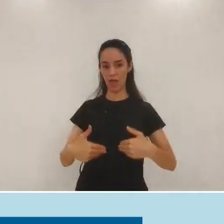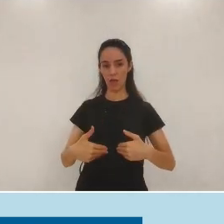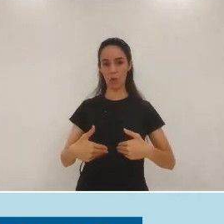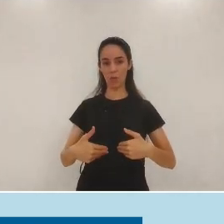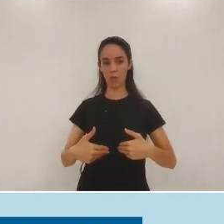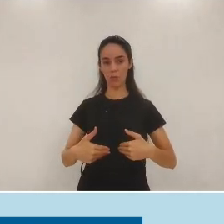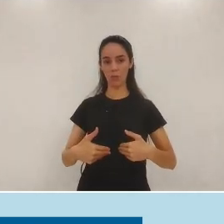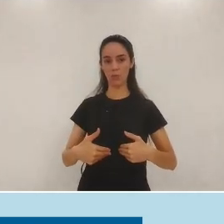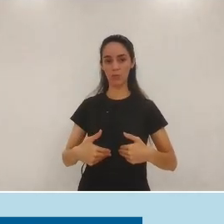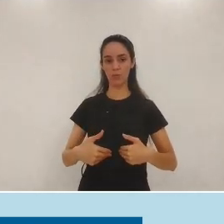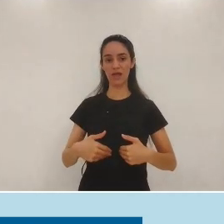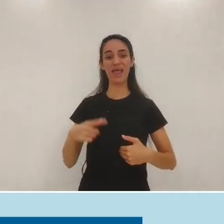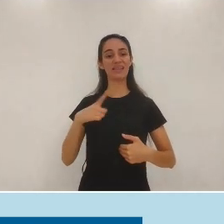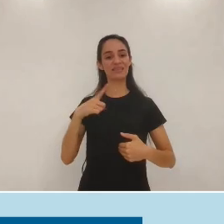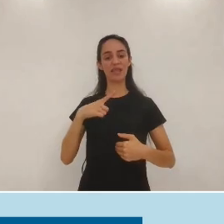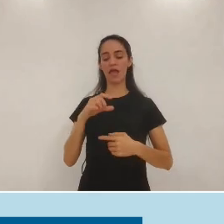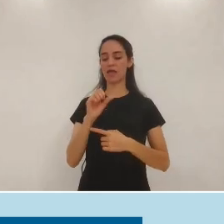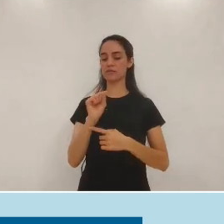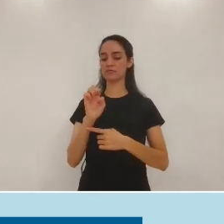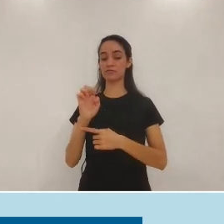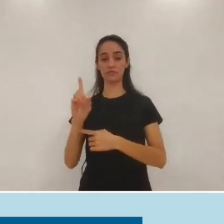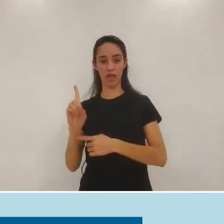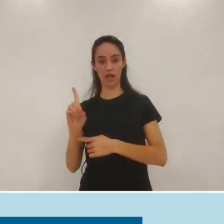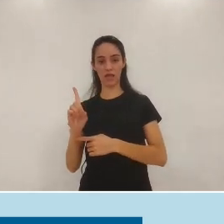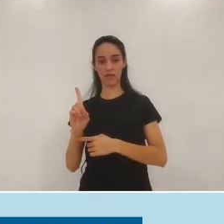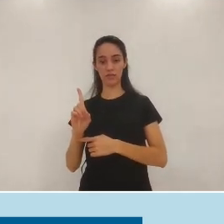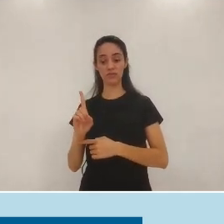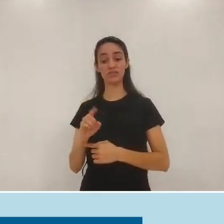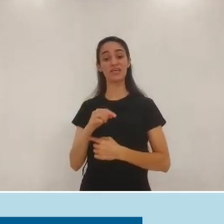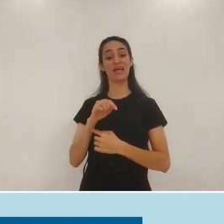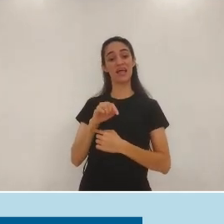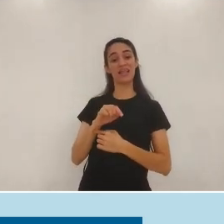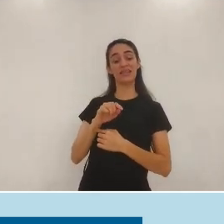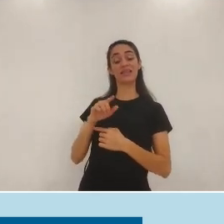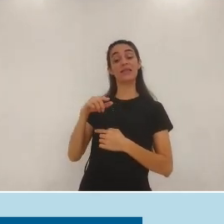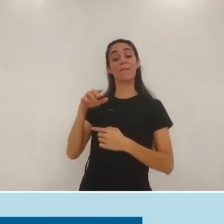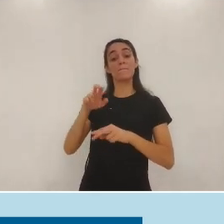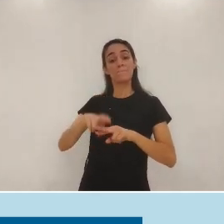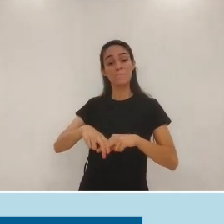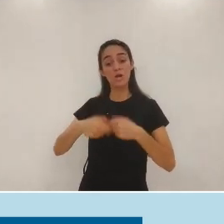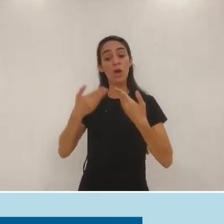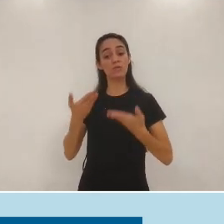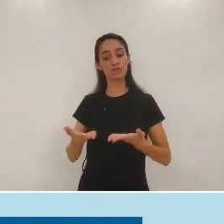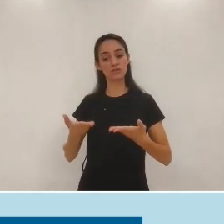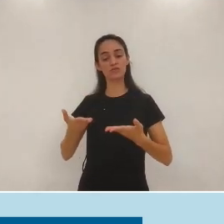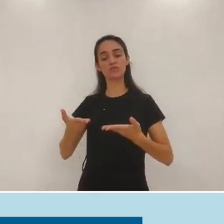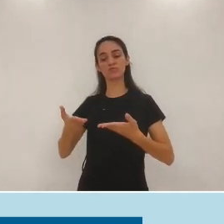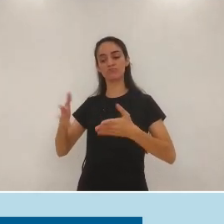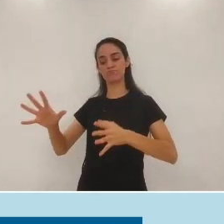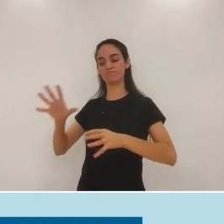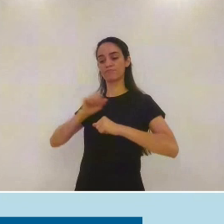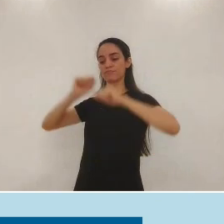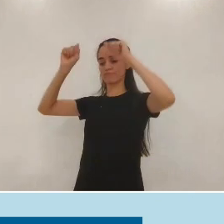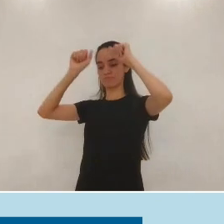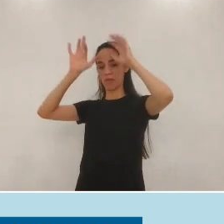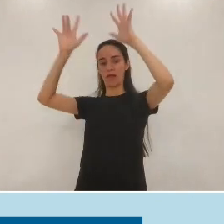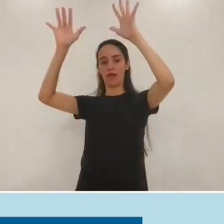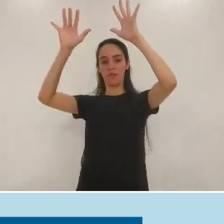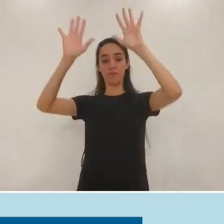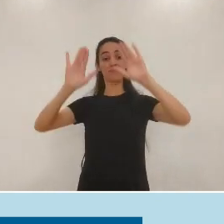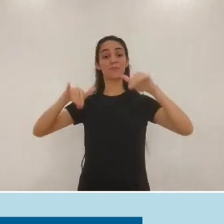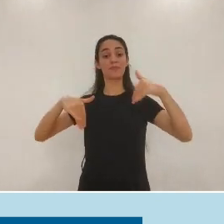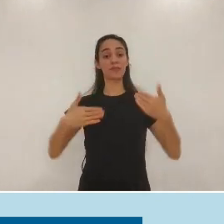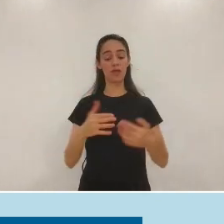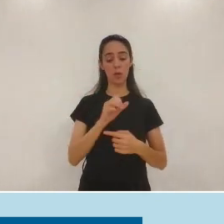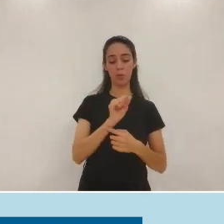Ehlers-Danlos, que fez com que a Elisângela tivesse autismo. Então, a síndrome de Ehlers-Danlos, ela